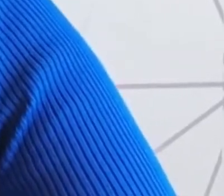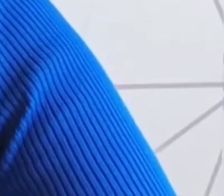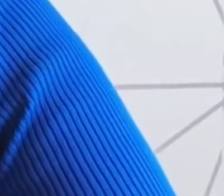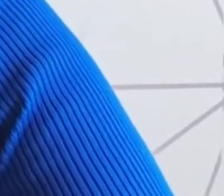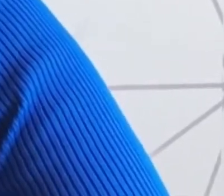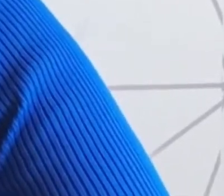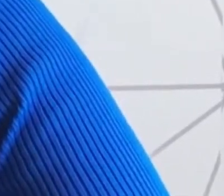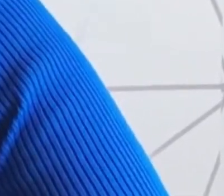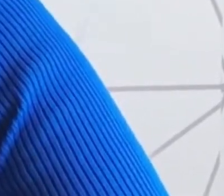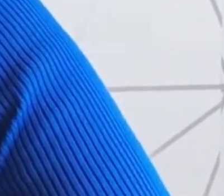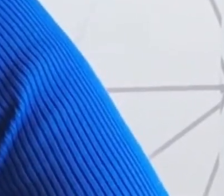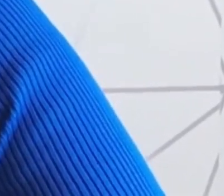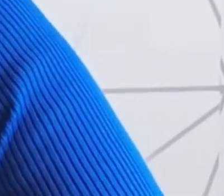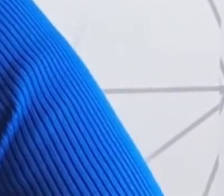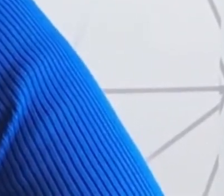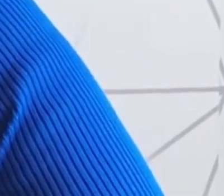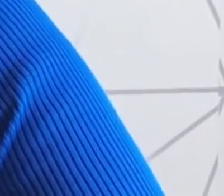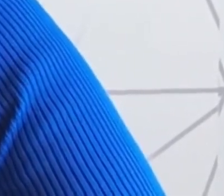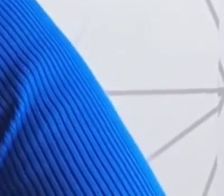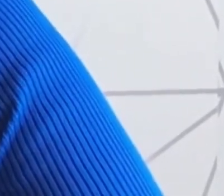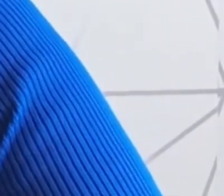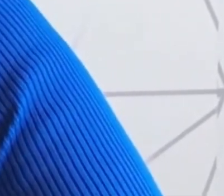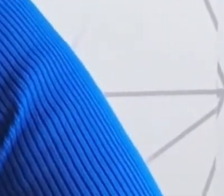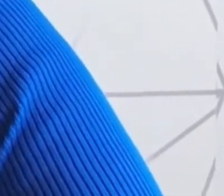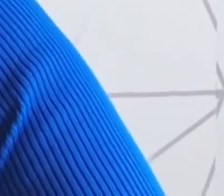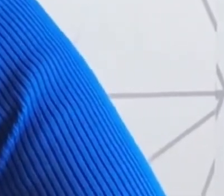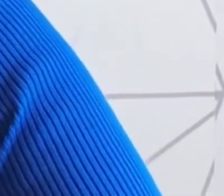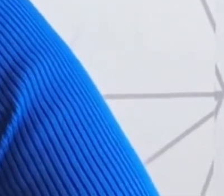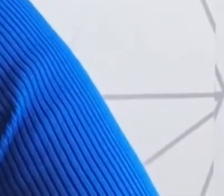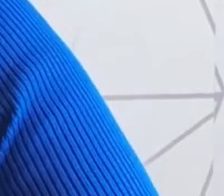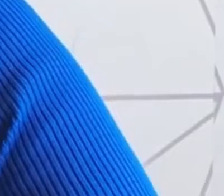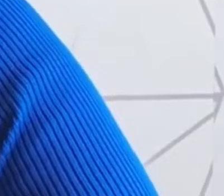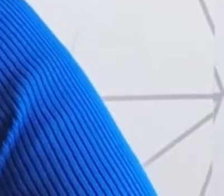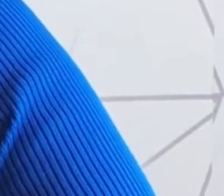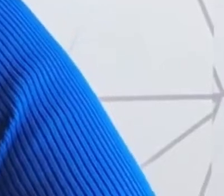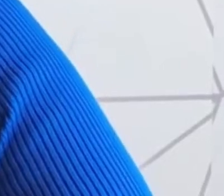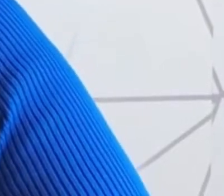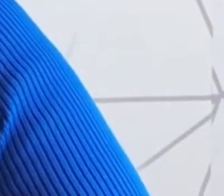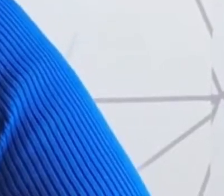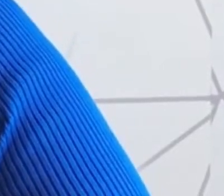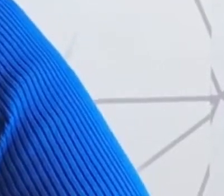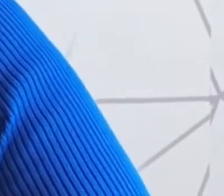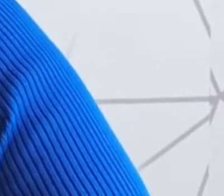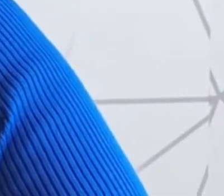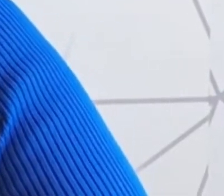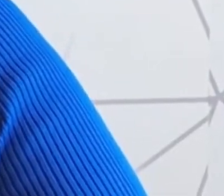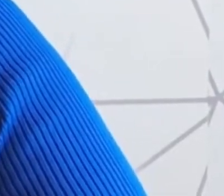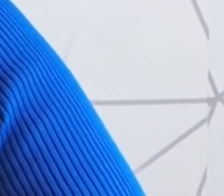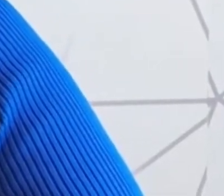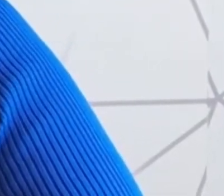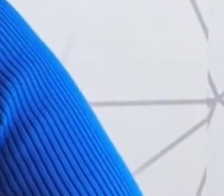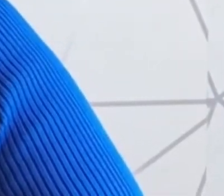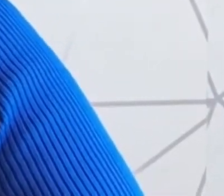Rede Municipal de Educação de Araucária, atualmente assessora de projetos de educação ambiental da Secretaria